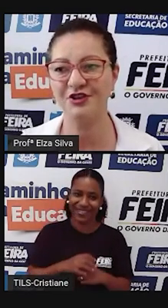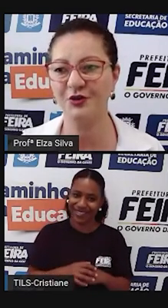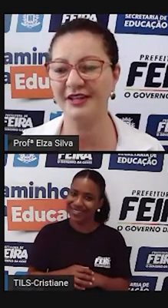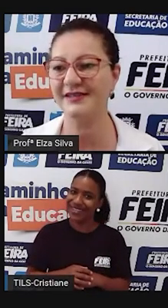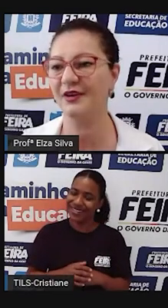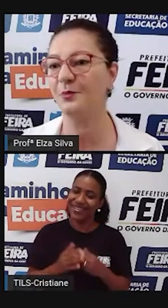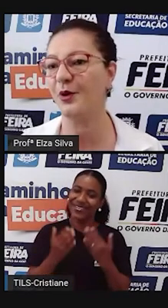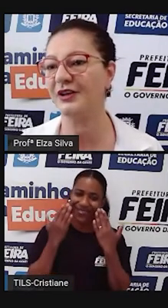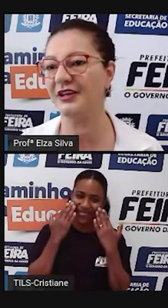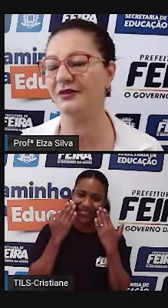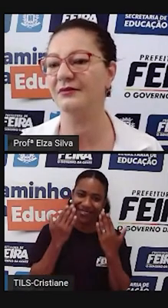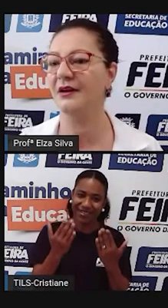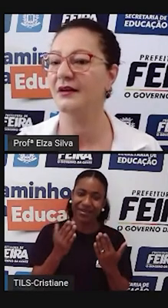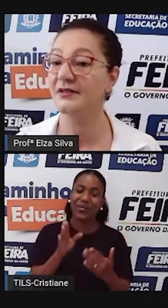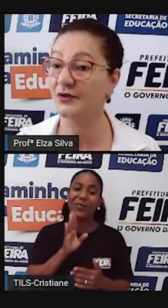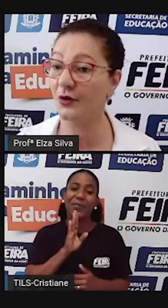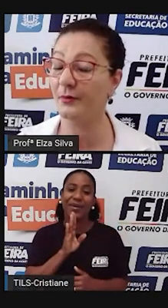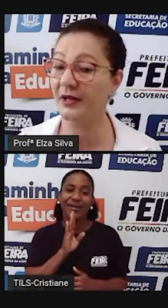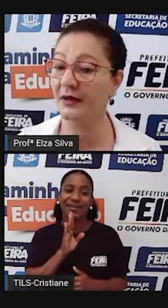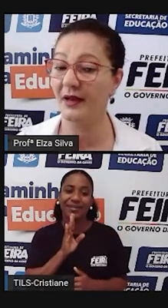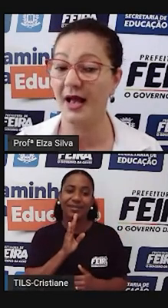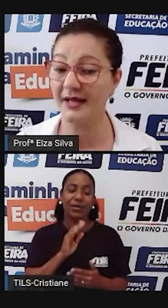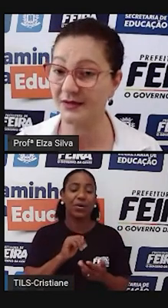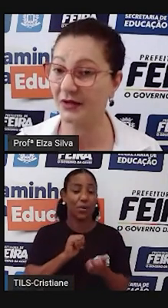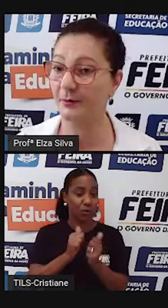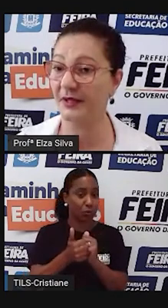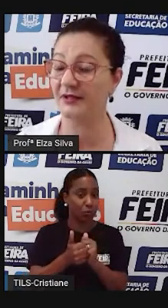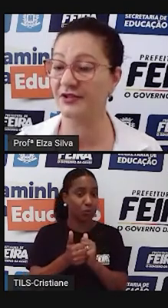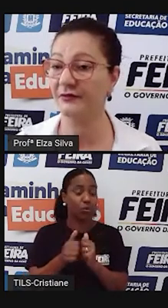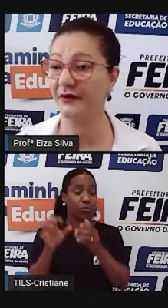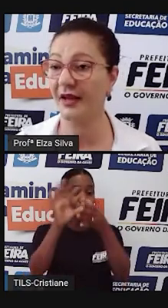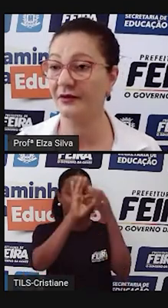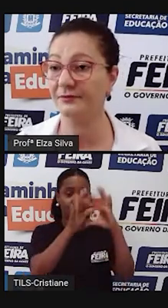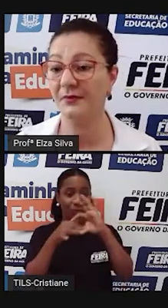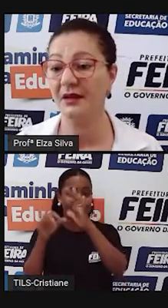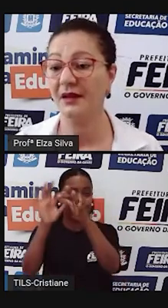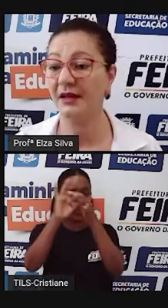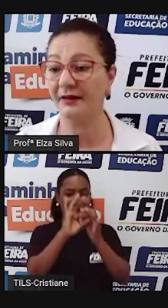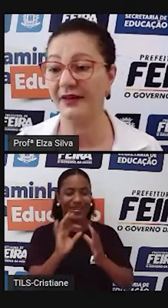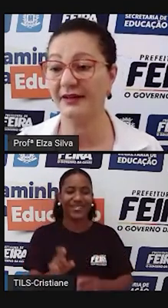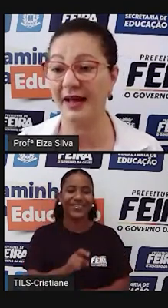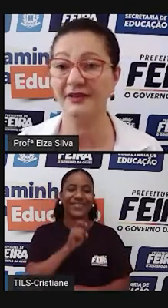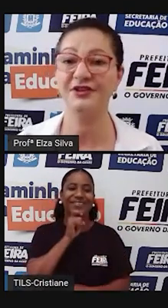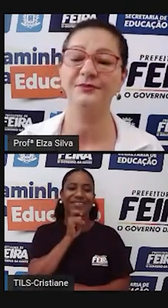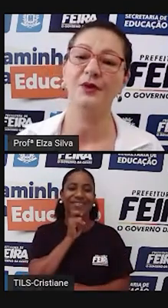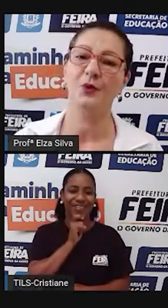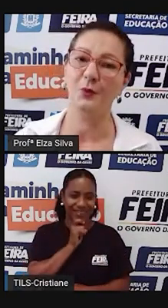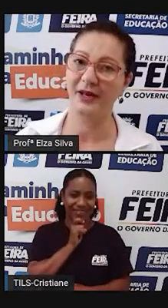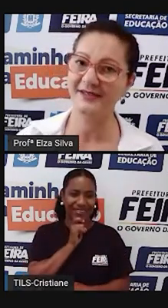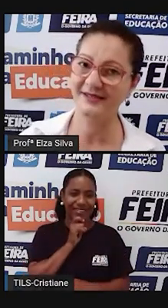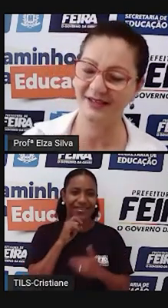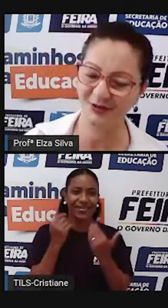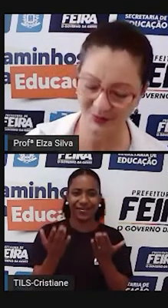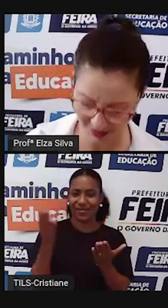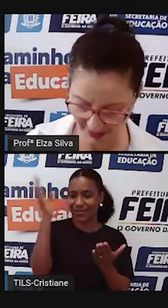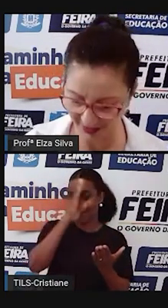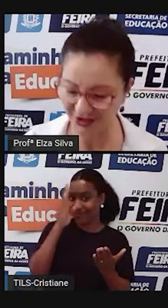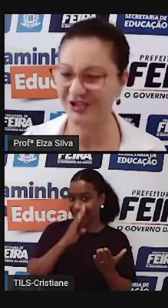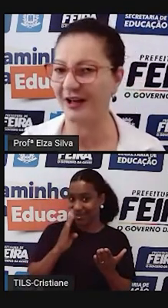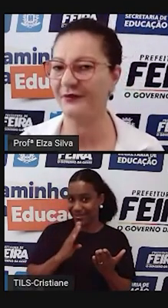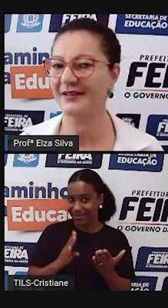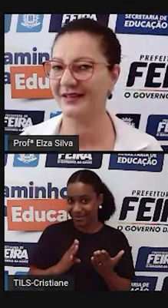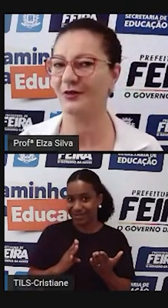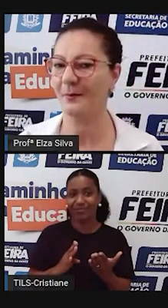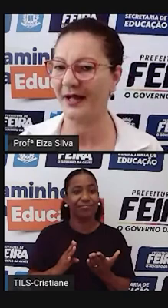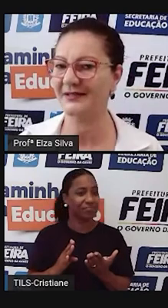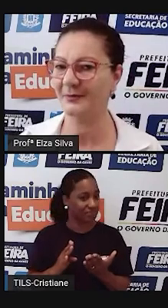para a gente conhecer um pouquinho sobre as Olimpíadas de Inverno, que, na verdade, o Brasil